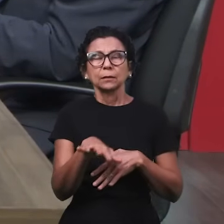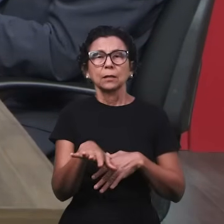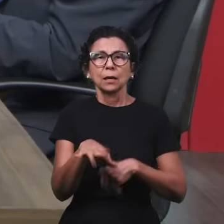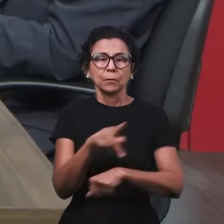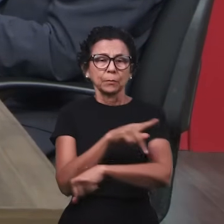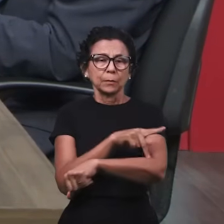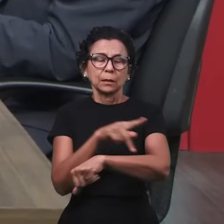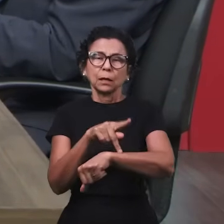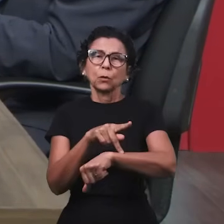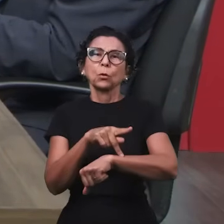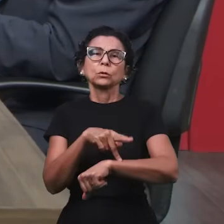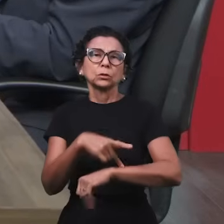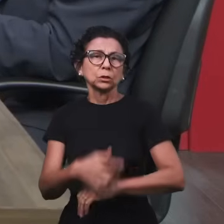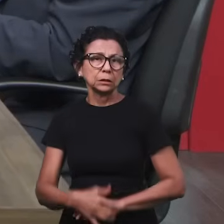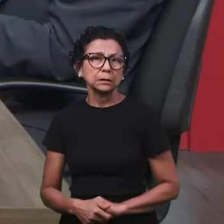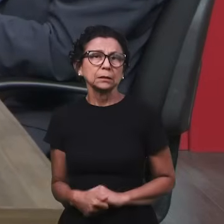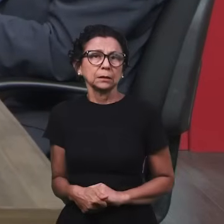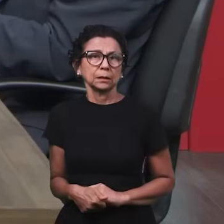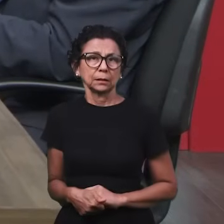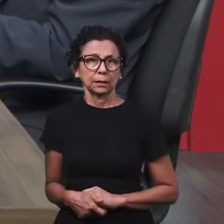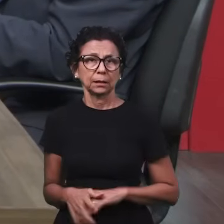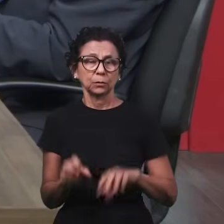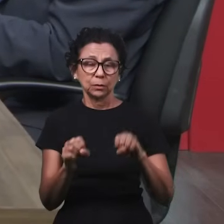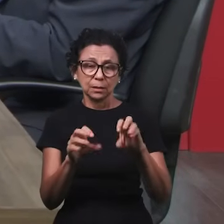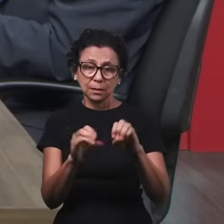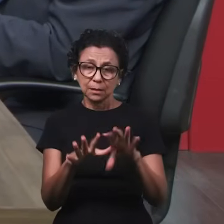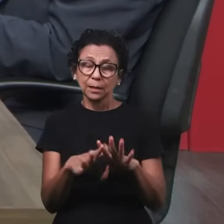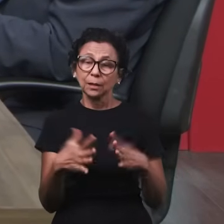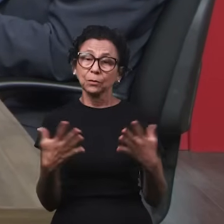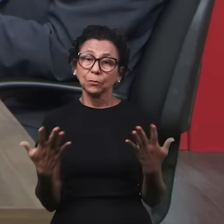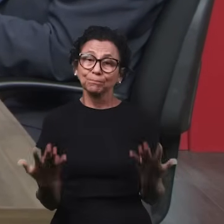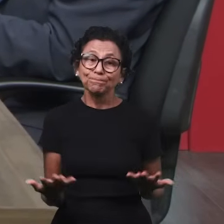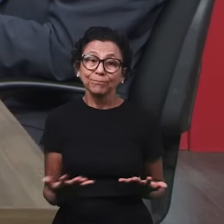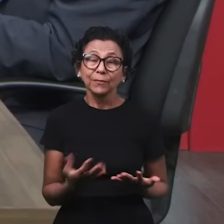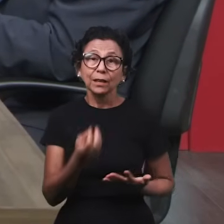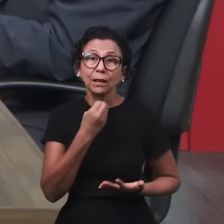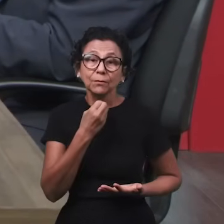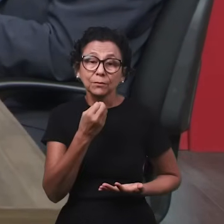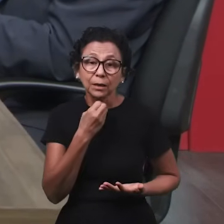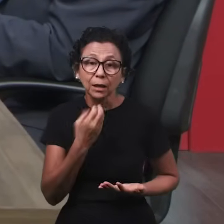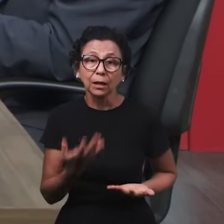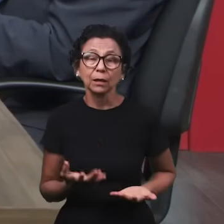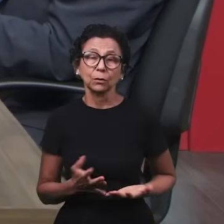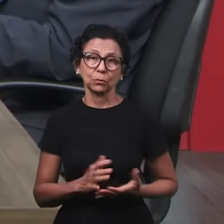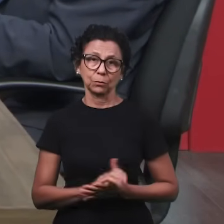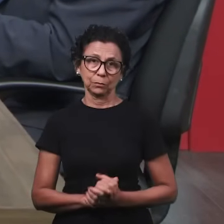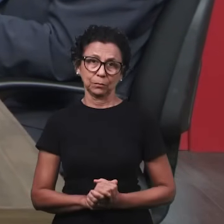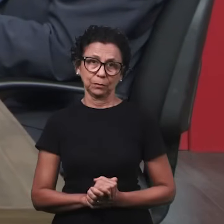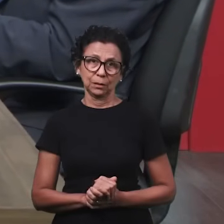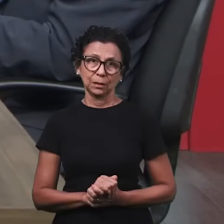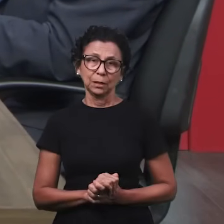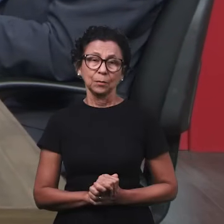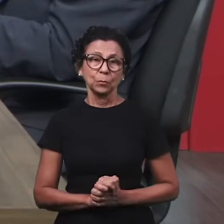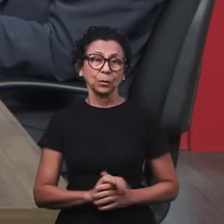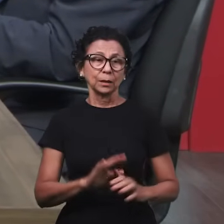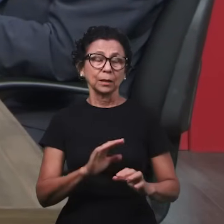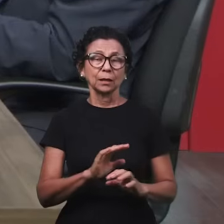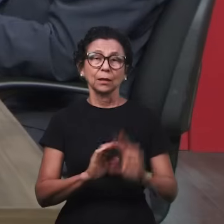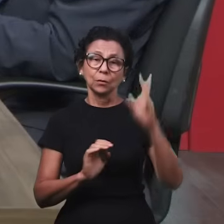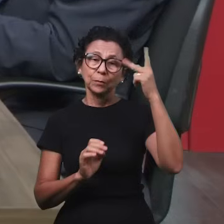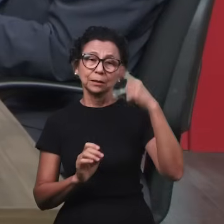é enfraquecido pelo relativismo, né? Pelo relativismo que é estabelecido. As crises